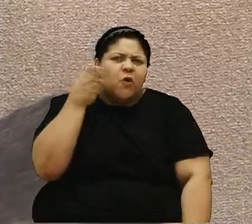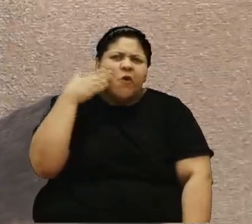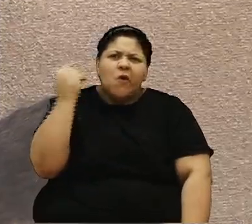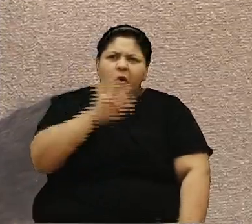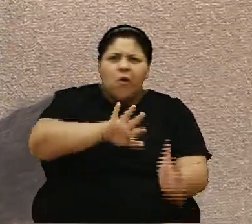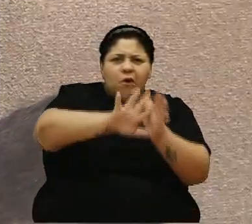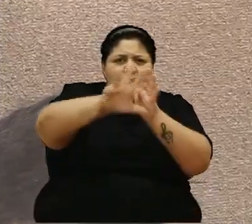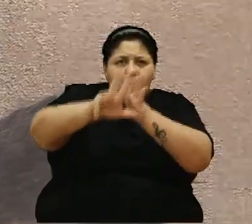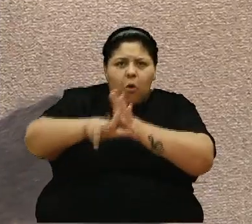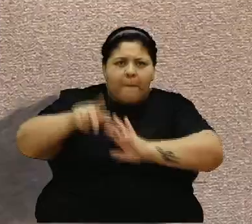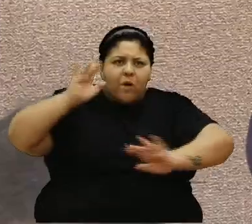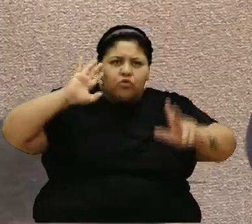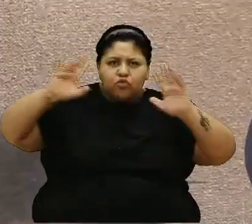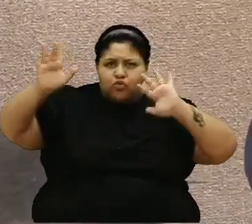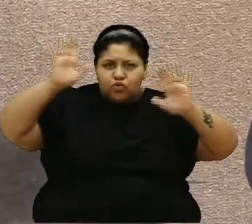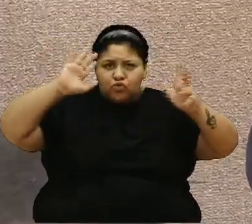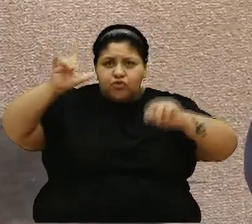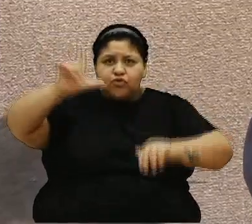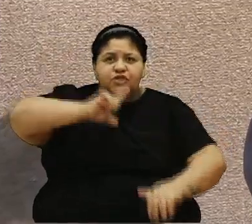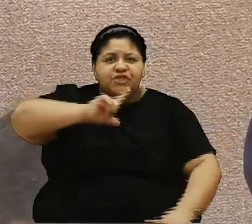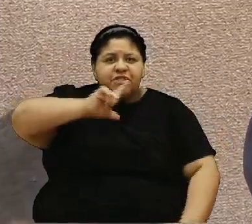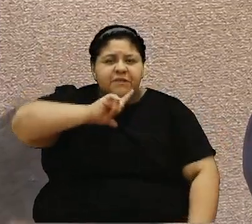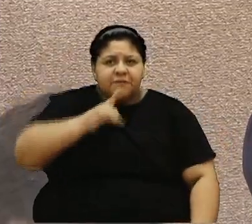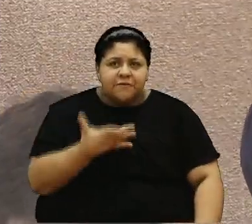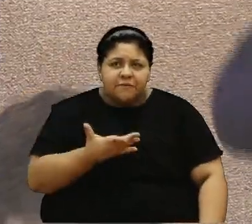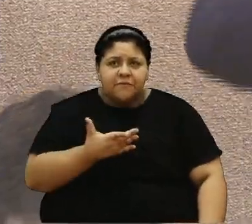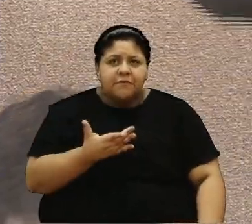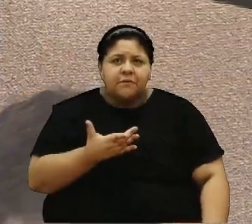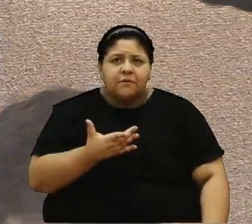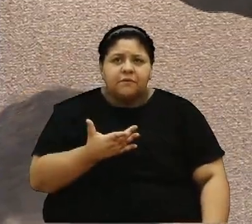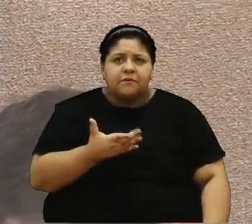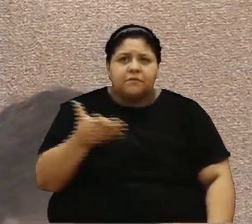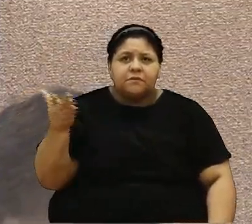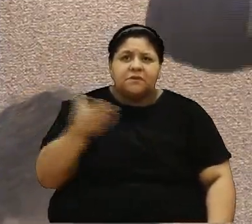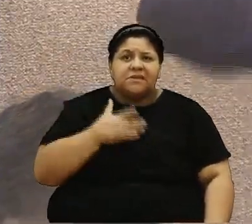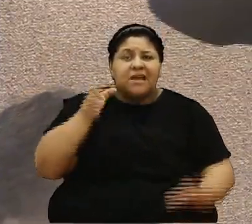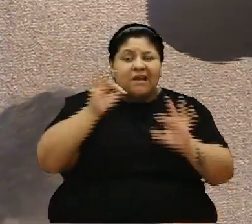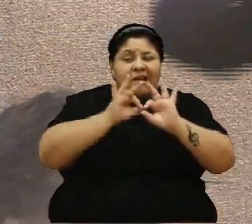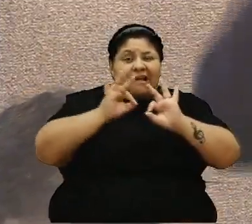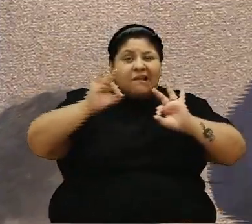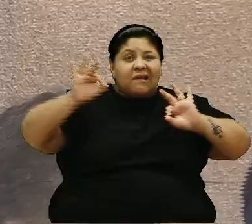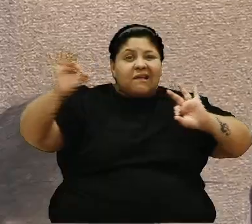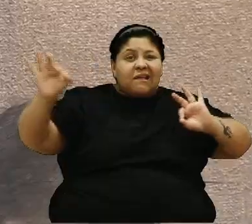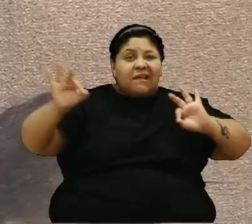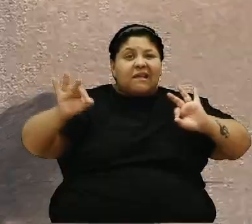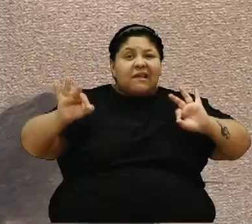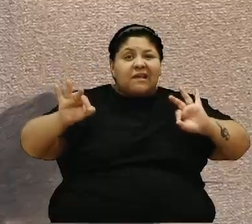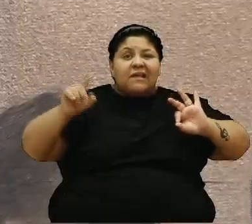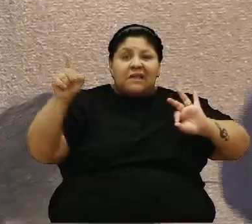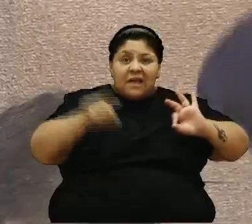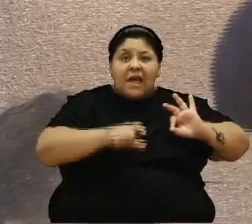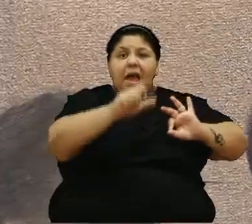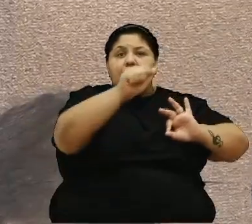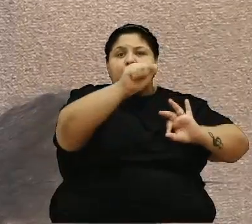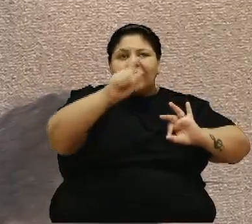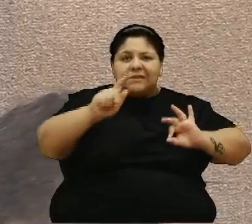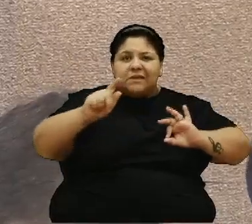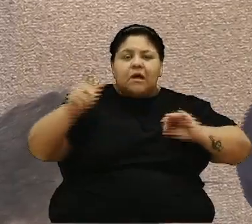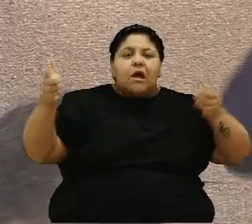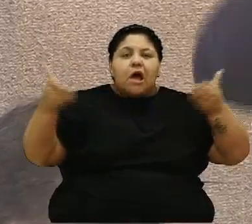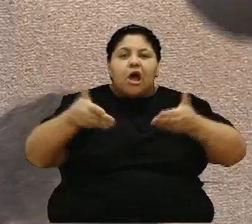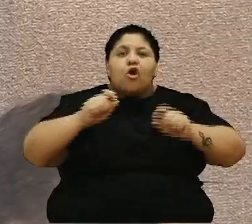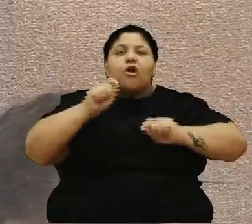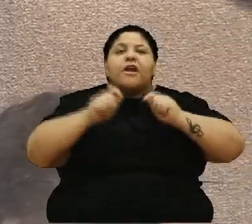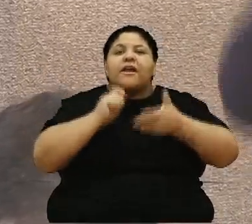o sonho que ele tinha, que estava tão distante, que era a aposentadoria. E agora, quem